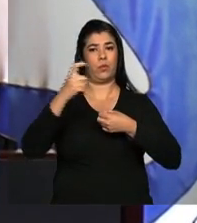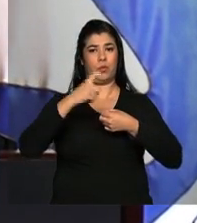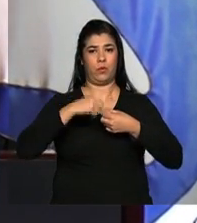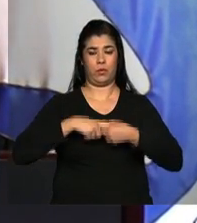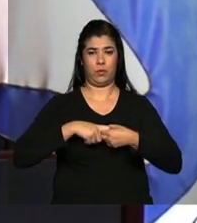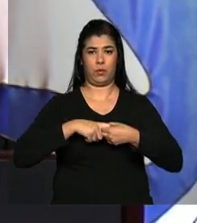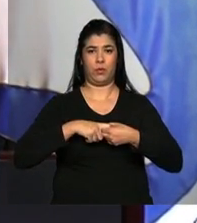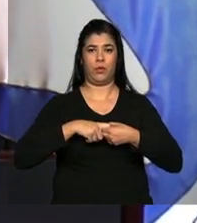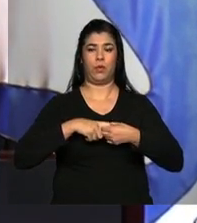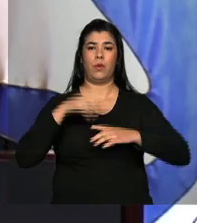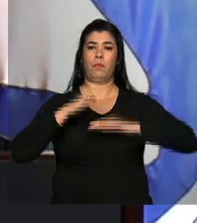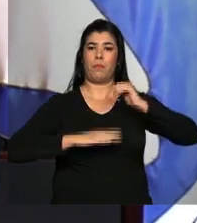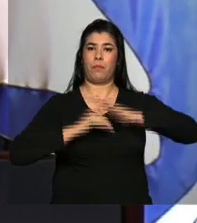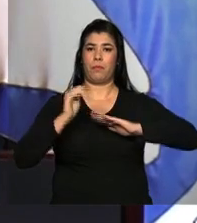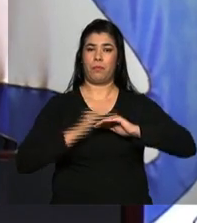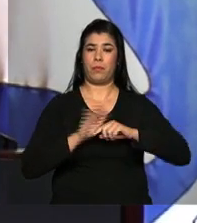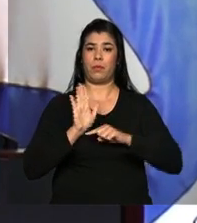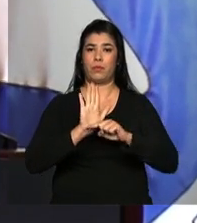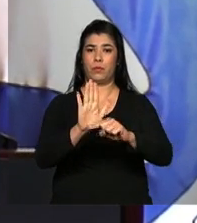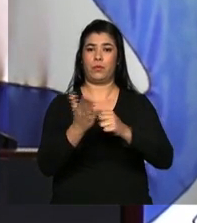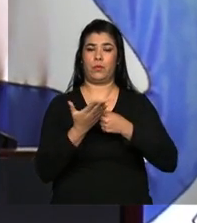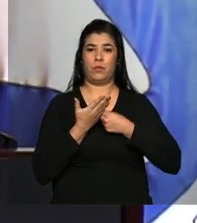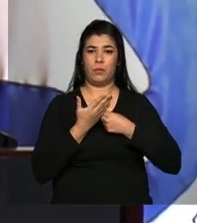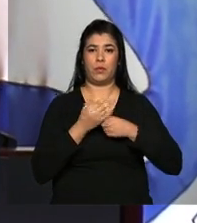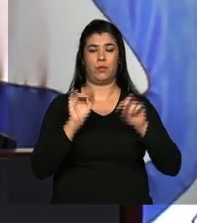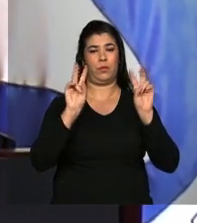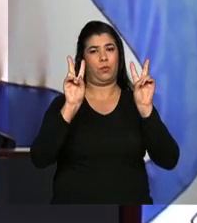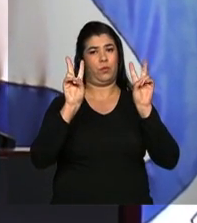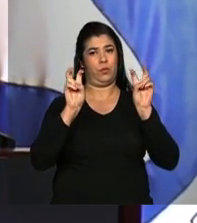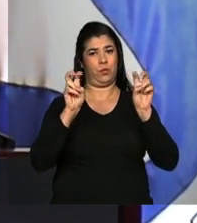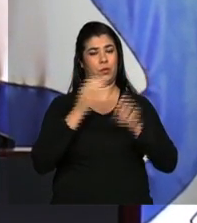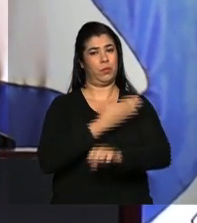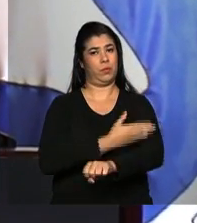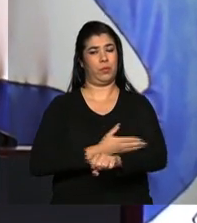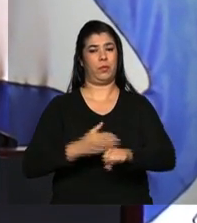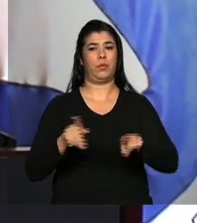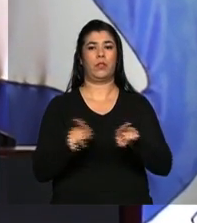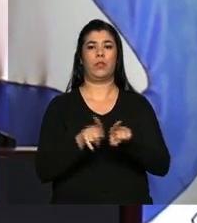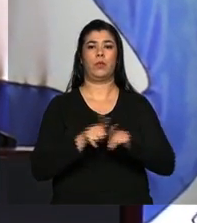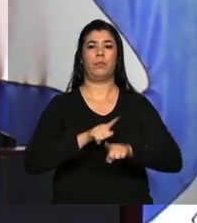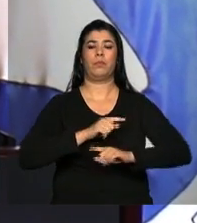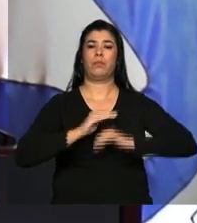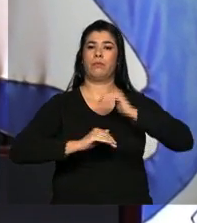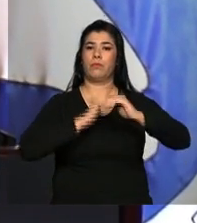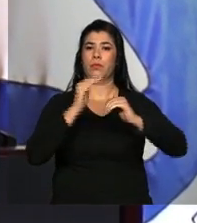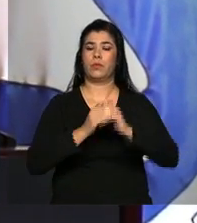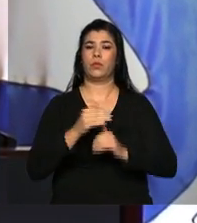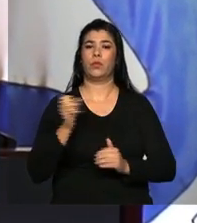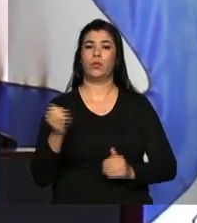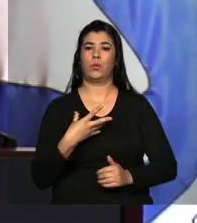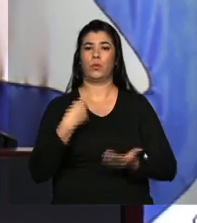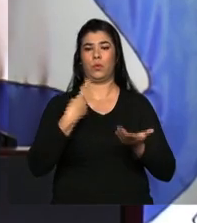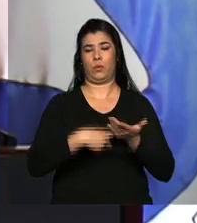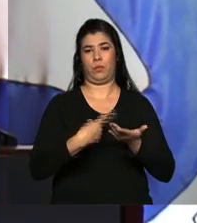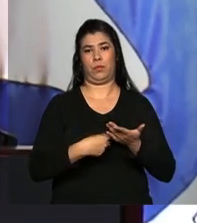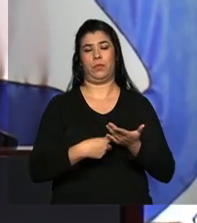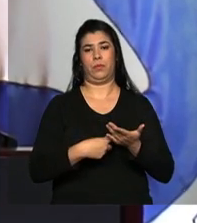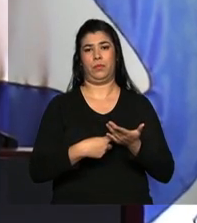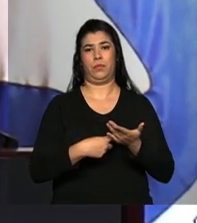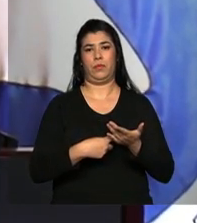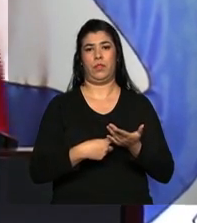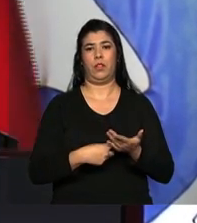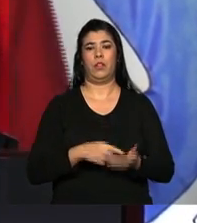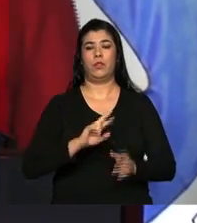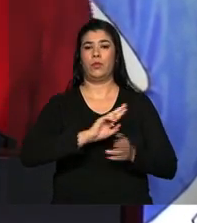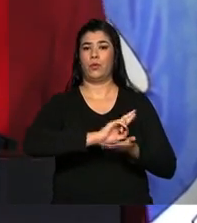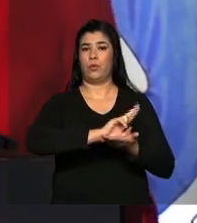a cooperação em temas tradicionais e a construção de novas agendas. Em grandes